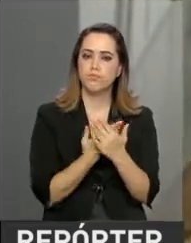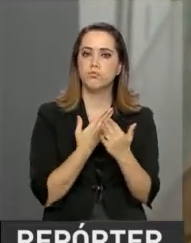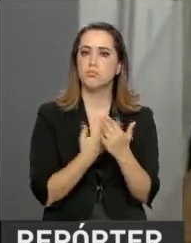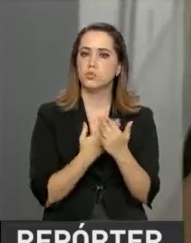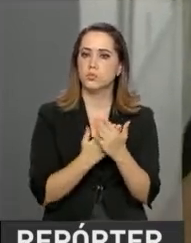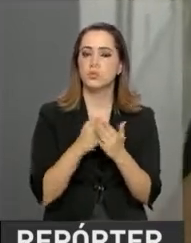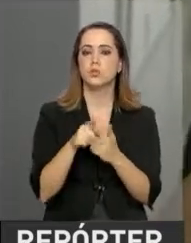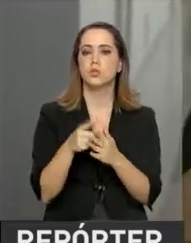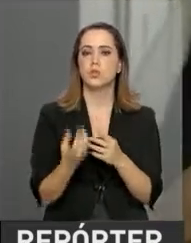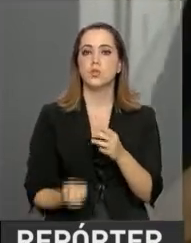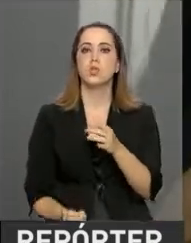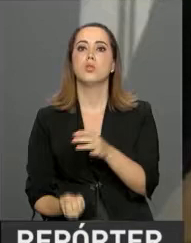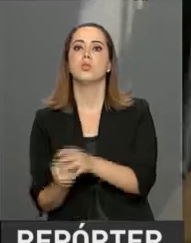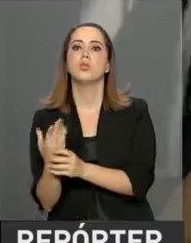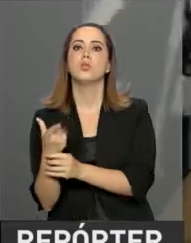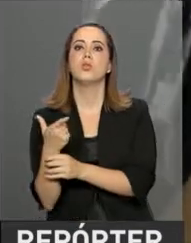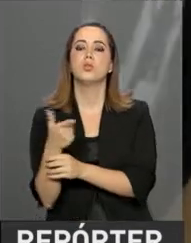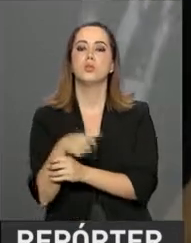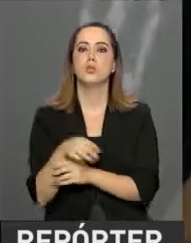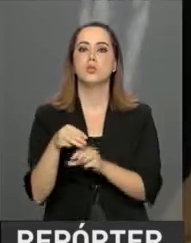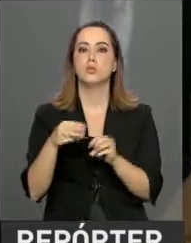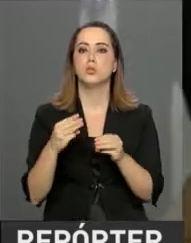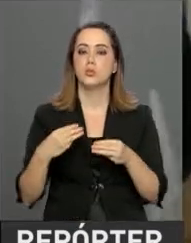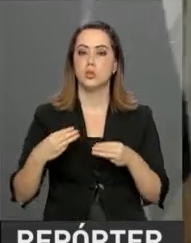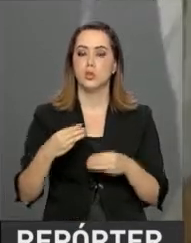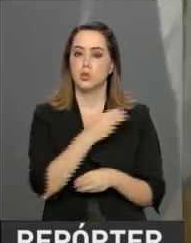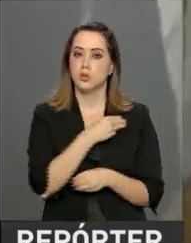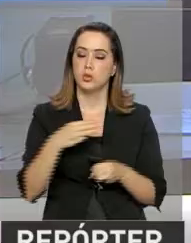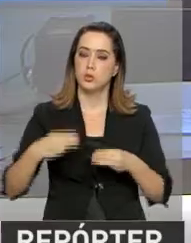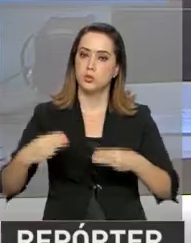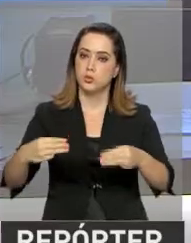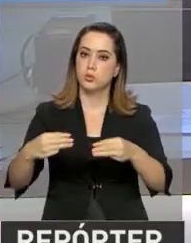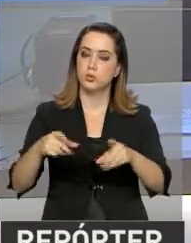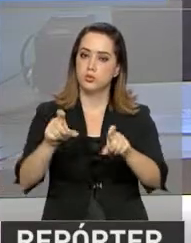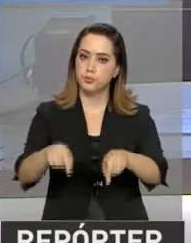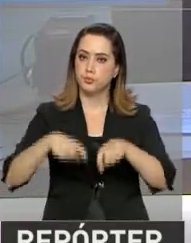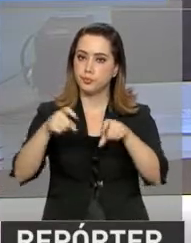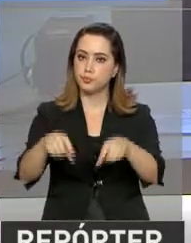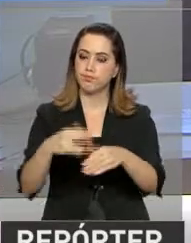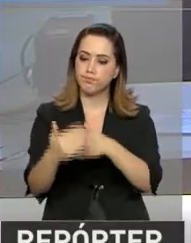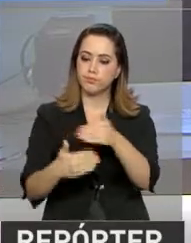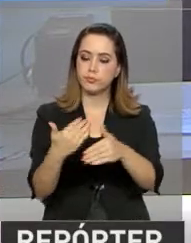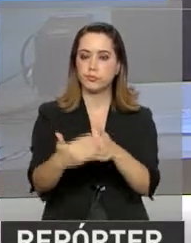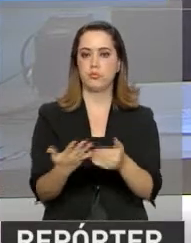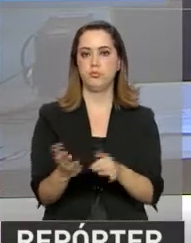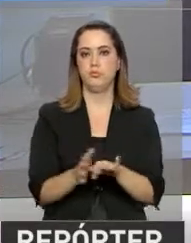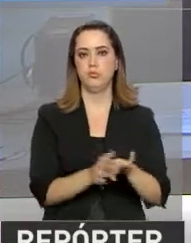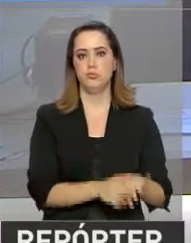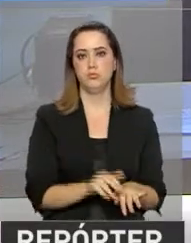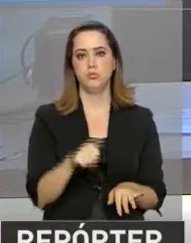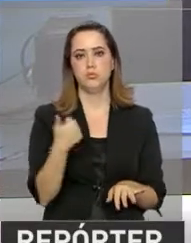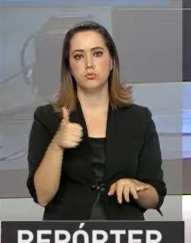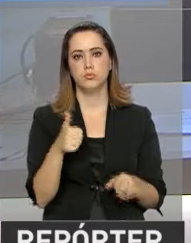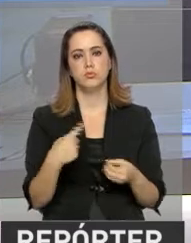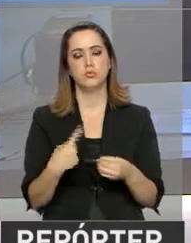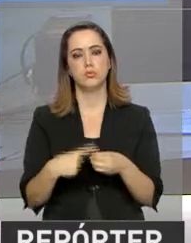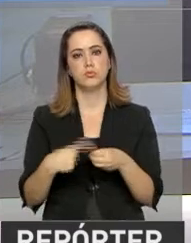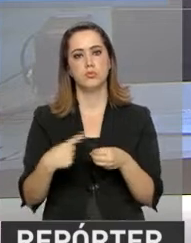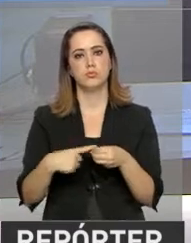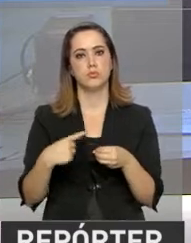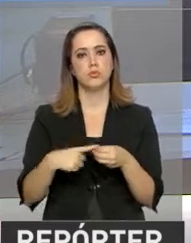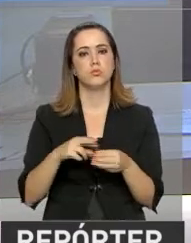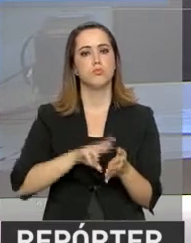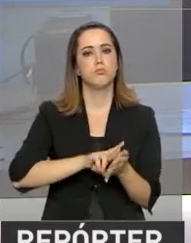a reimplantação do Ministério do Desenvolvimento Agrário. 11 cidades dos estados do Maranhão, Paraná,